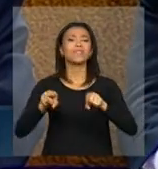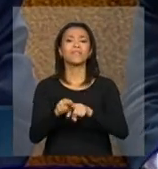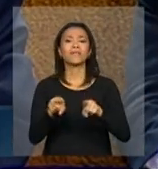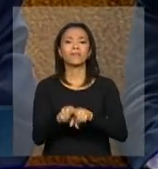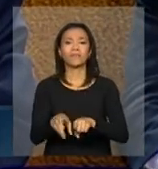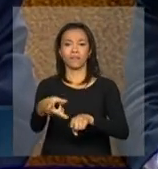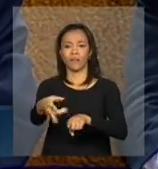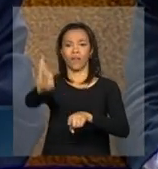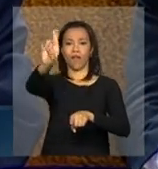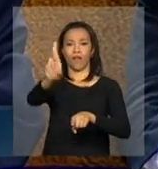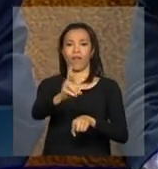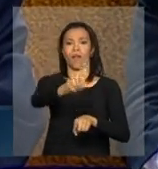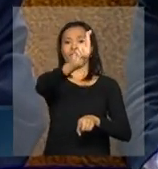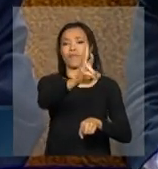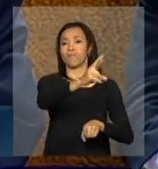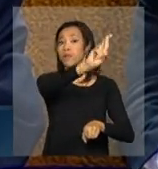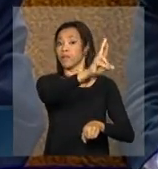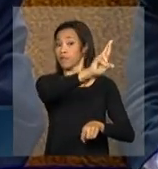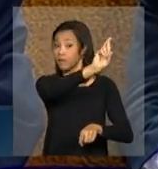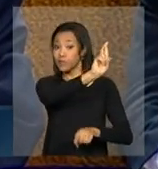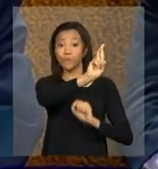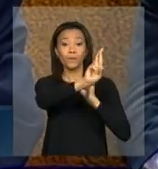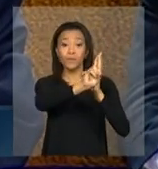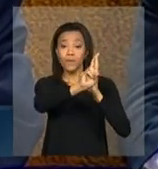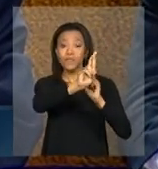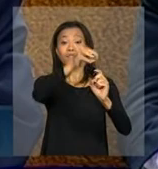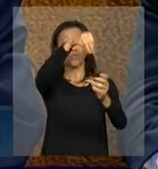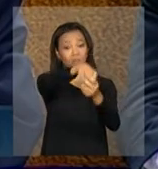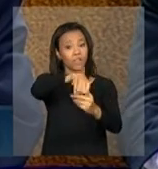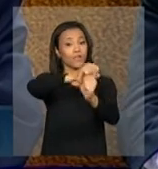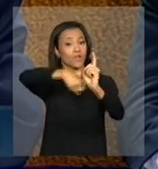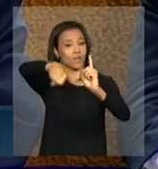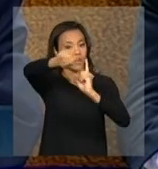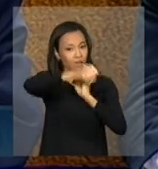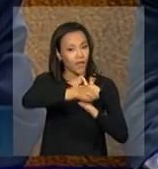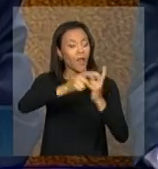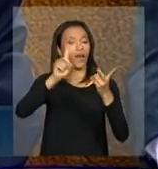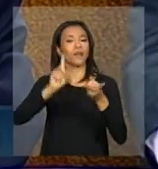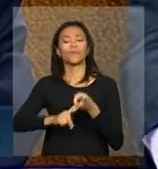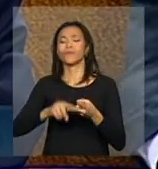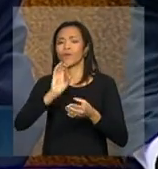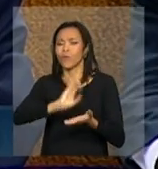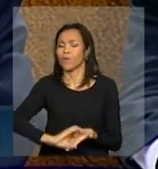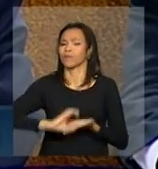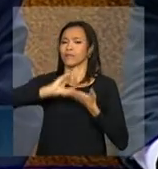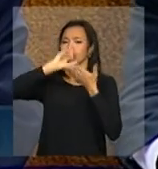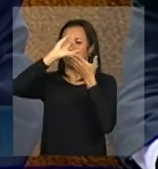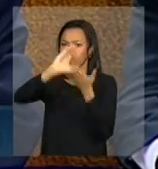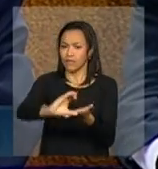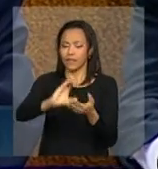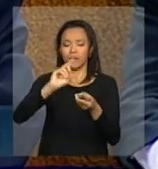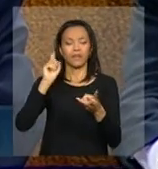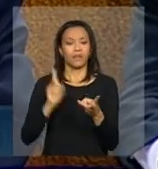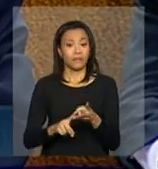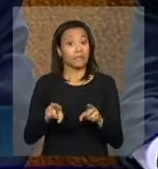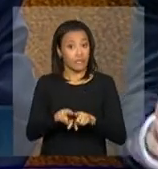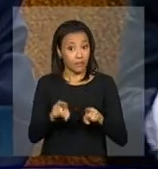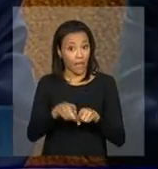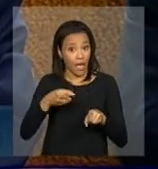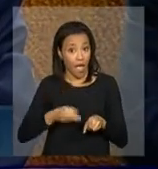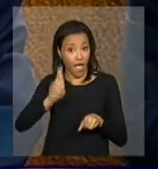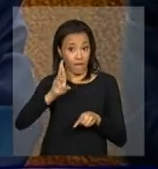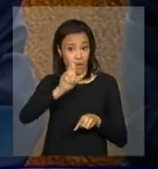representantes de entidades da sociedade civil, conselhos, representantes dos